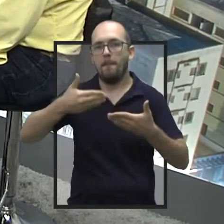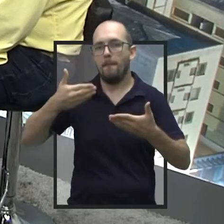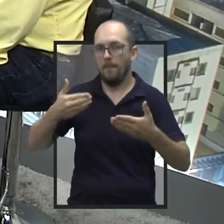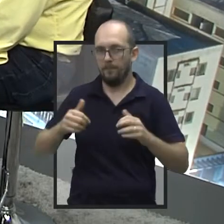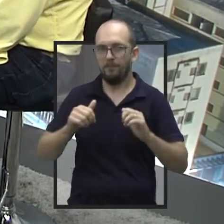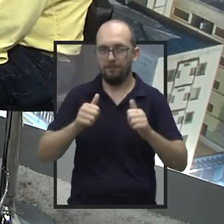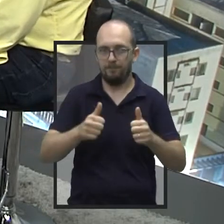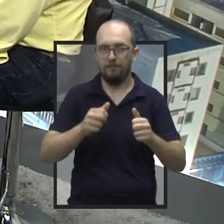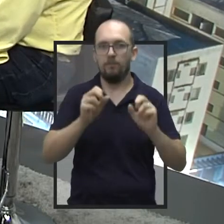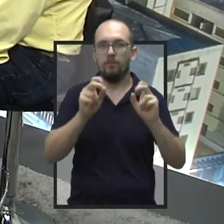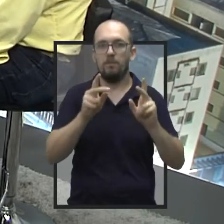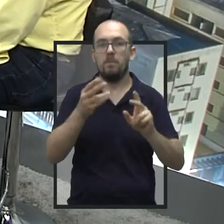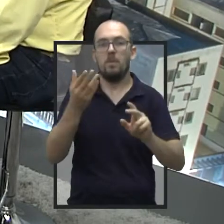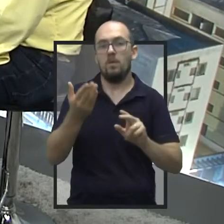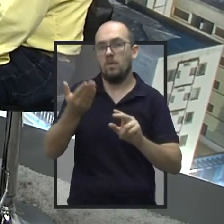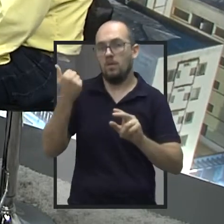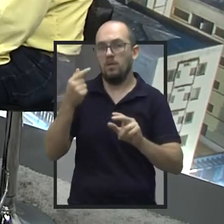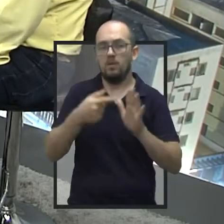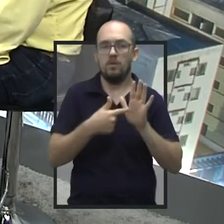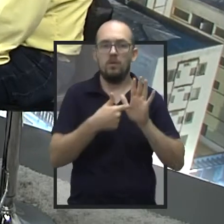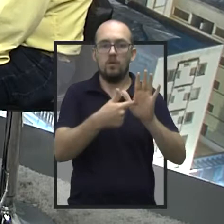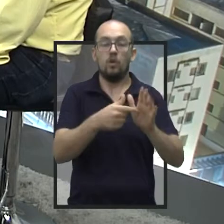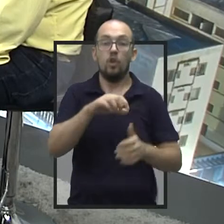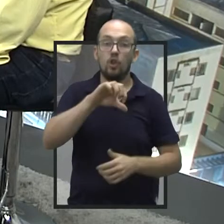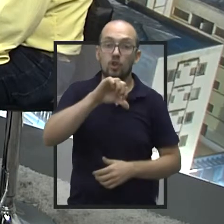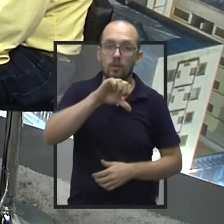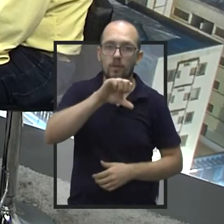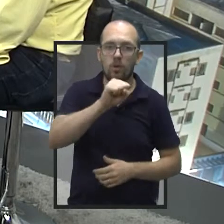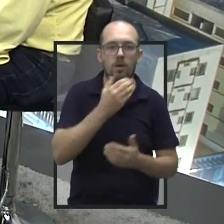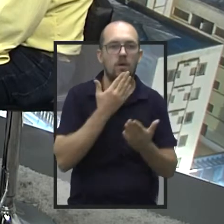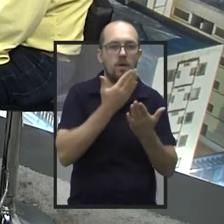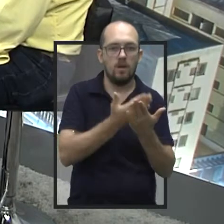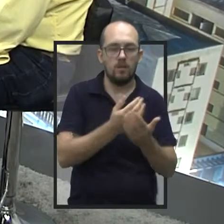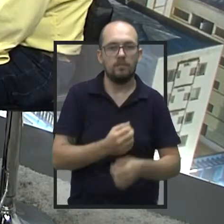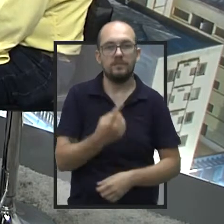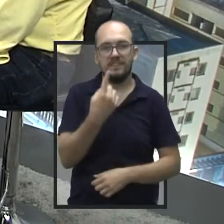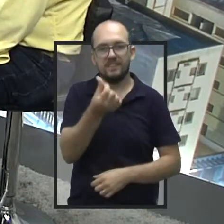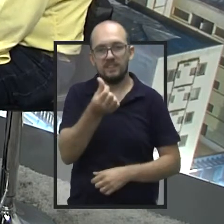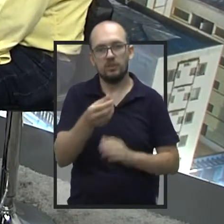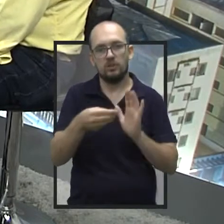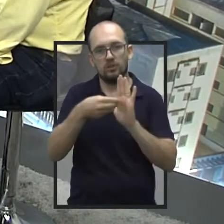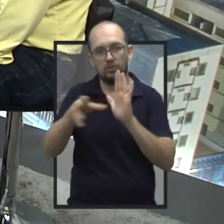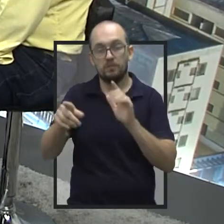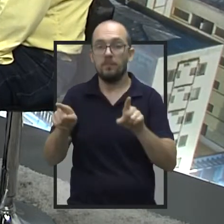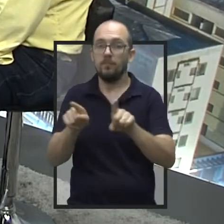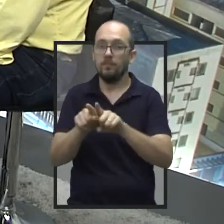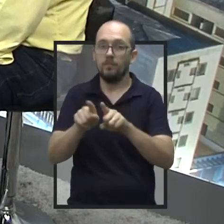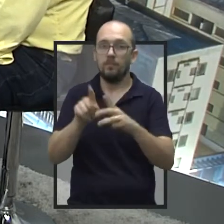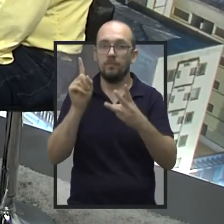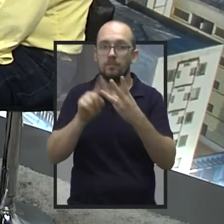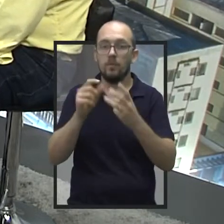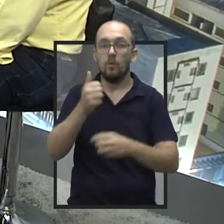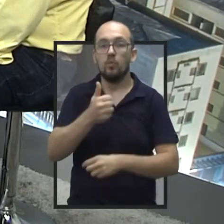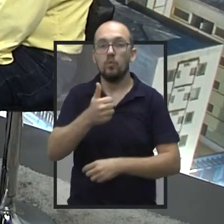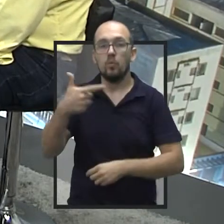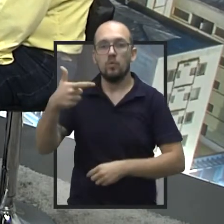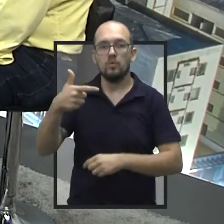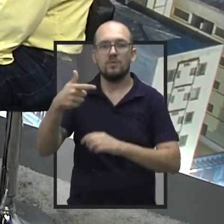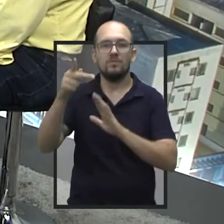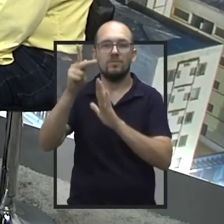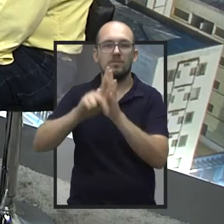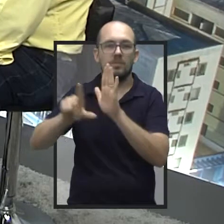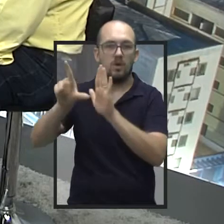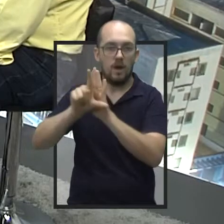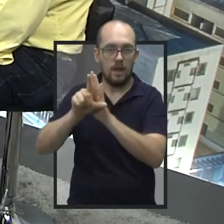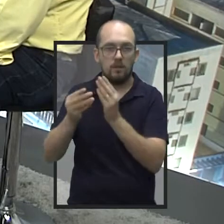O senhor apresentou aí 98 requerimentos, 16 indicações e também 12 projetos de lei. Além disso, o senhor